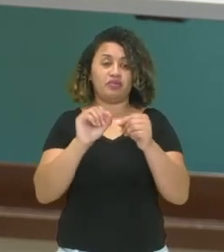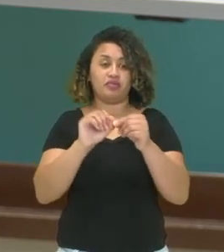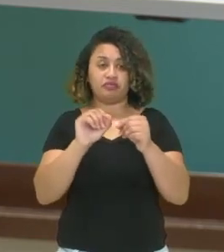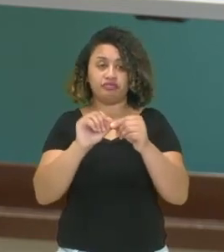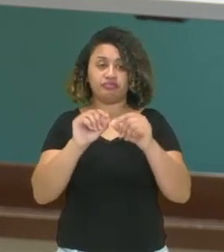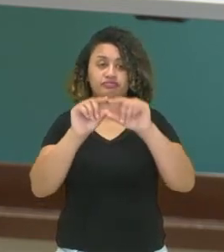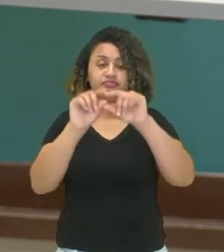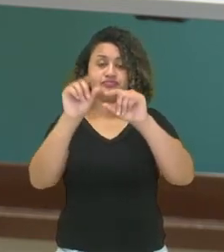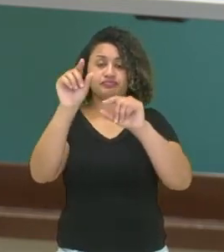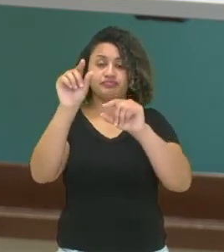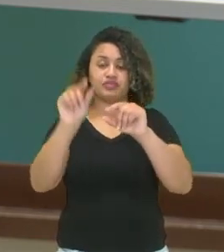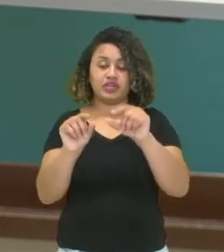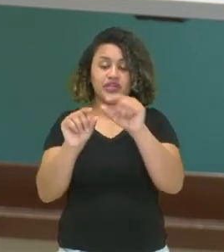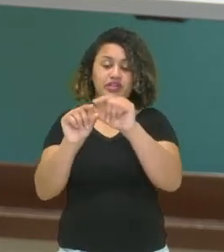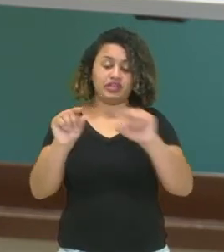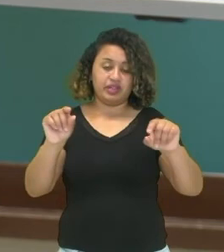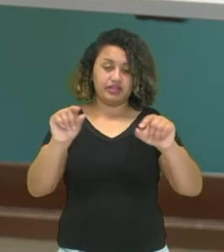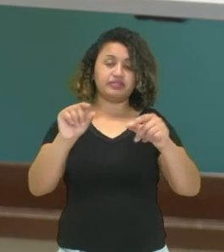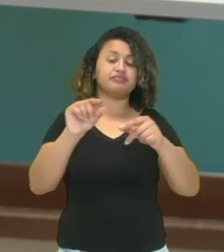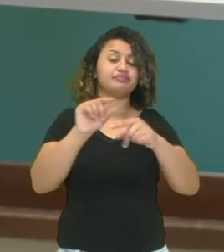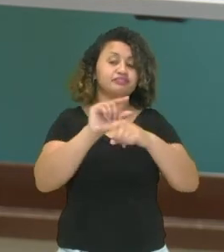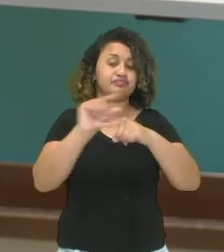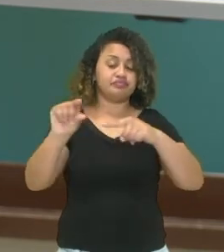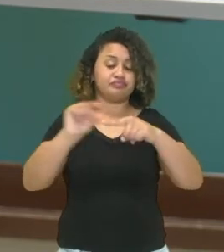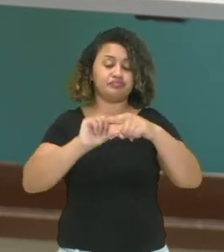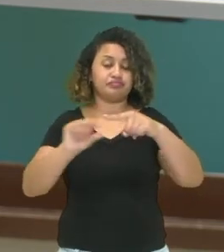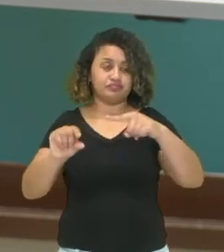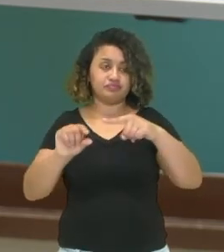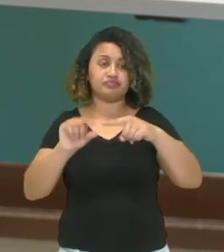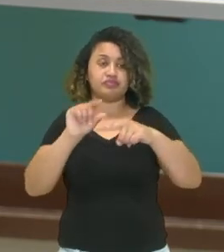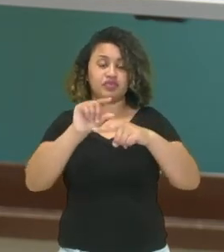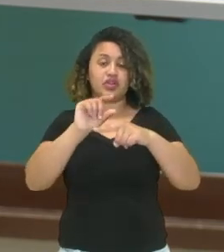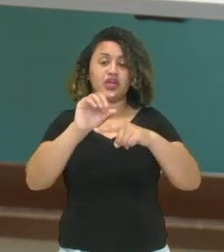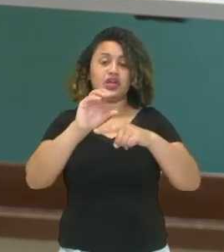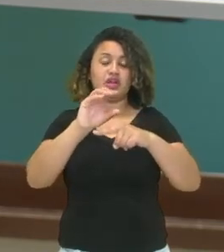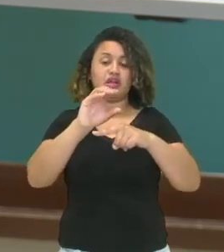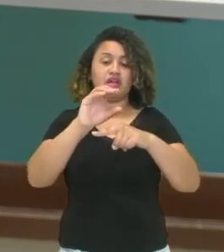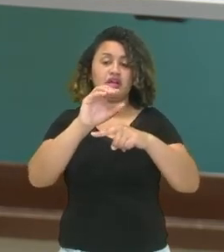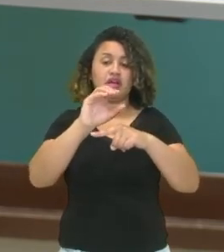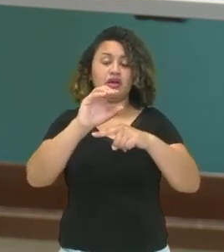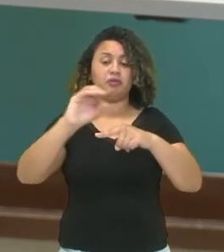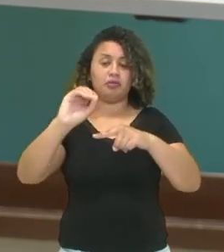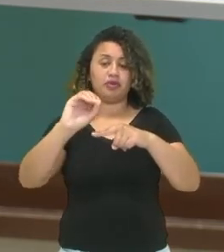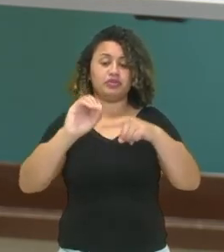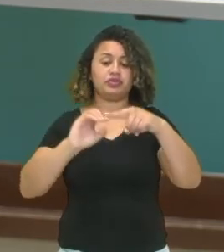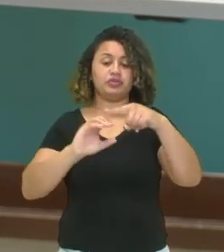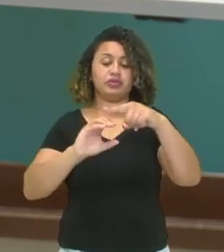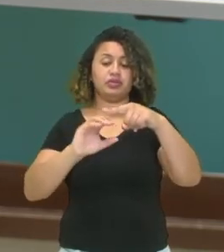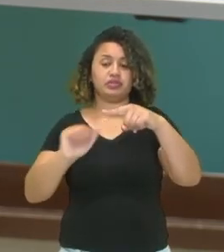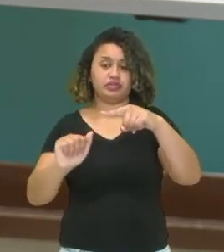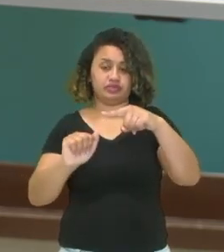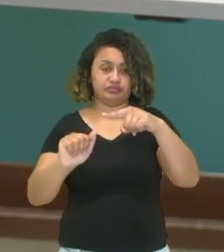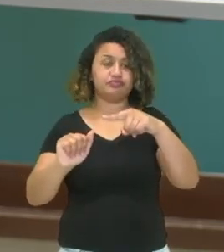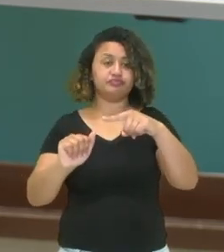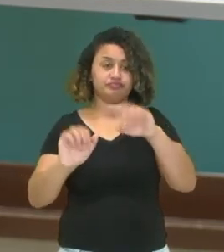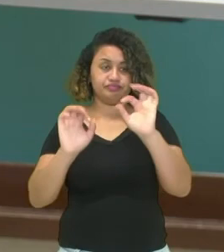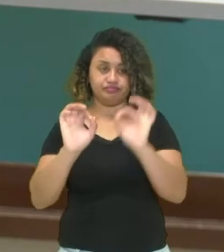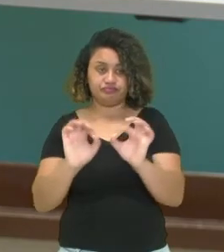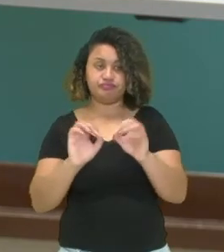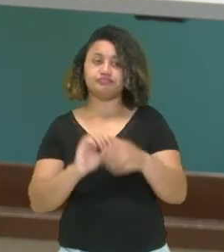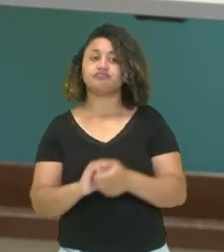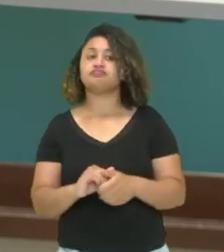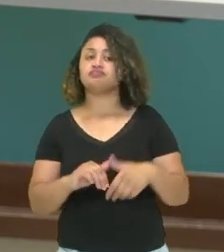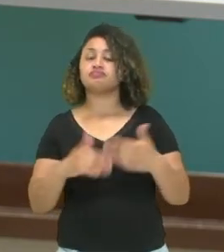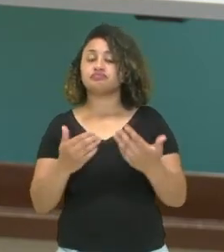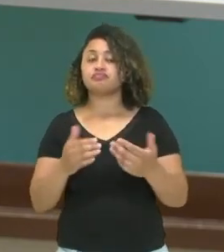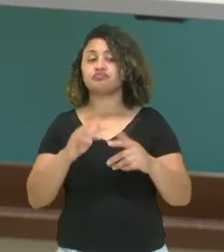cateto adjacente. Cateto oposto, delta y. Cateto adjacente, delta x. O delta